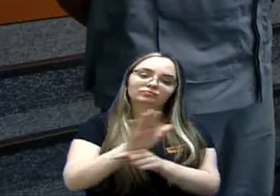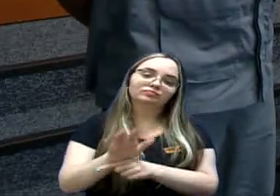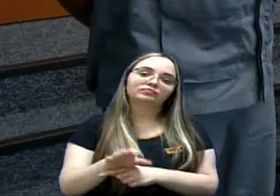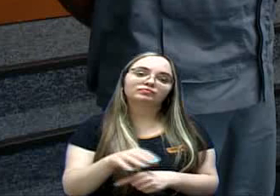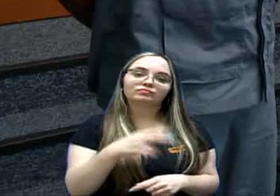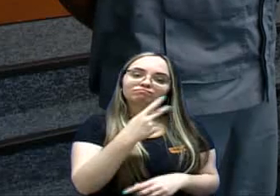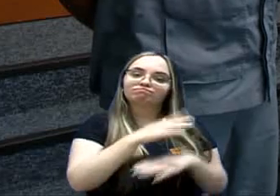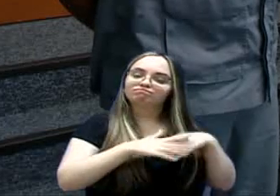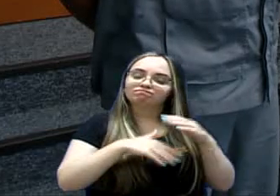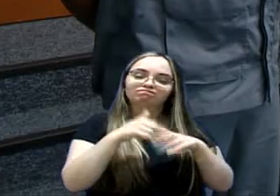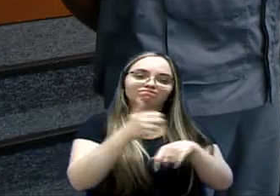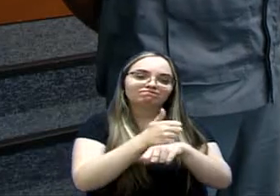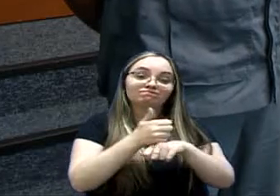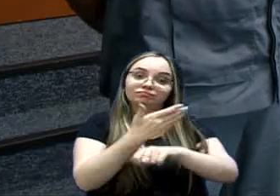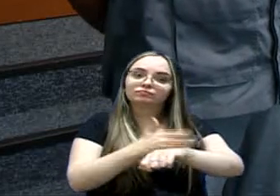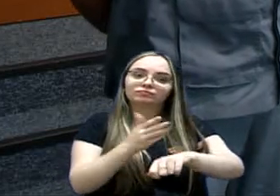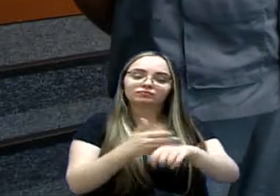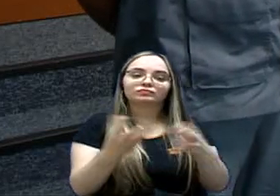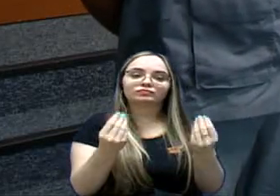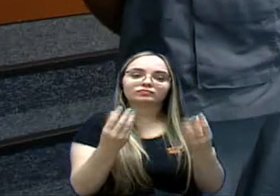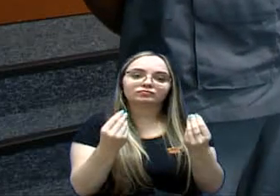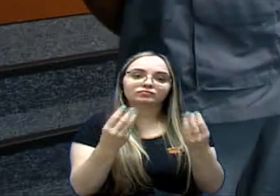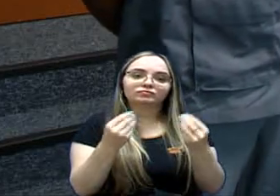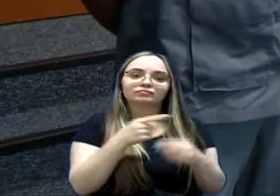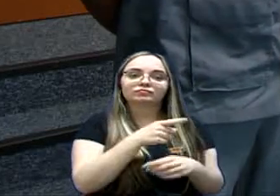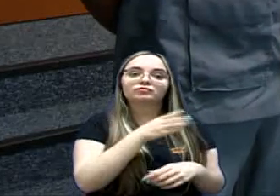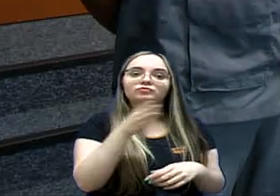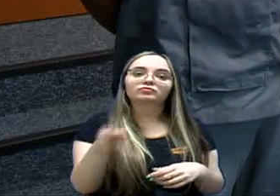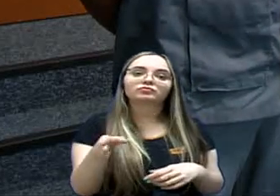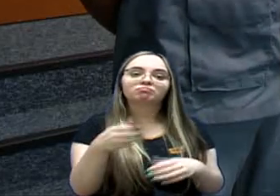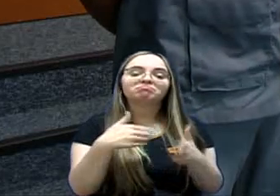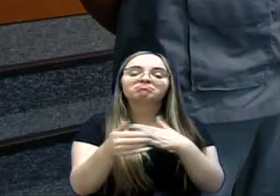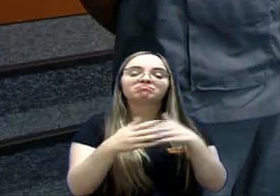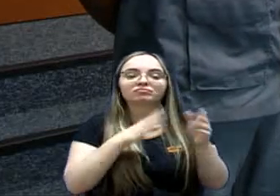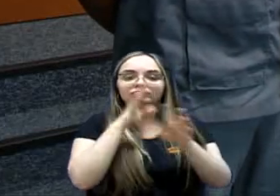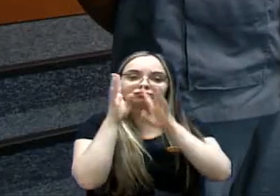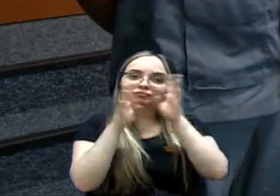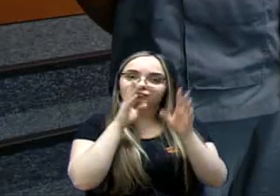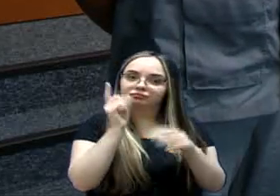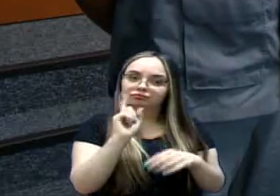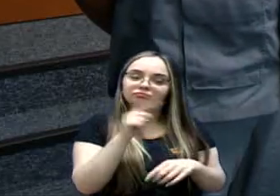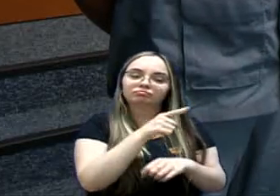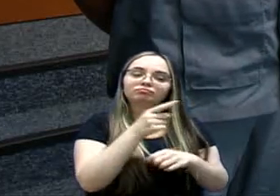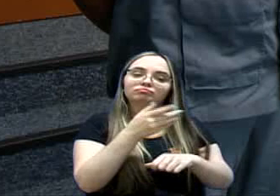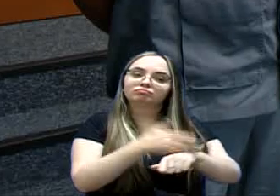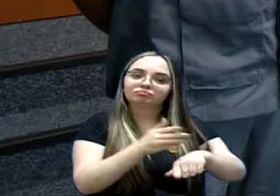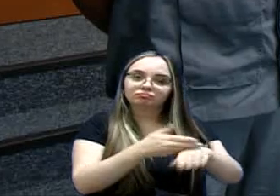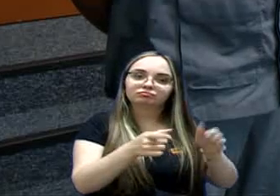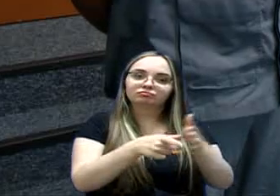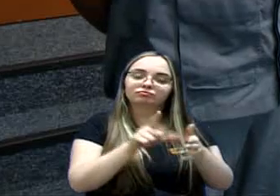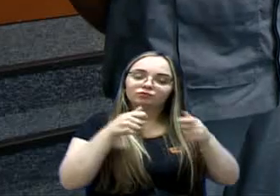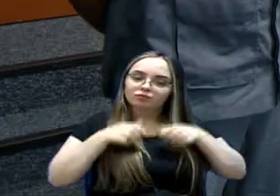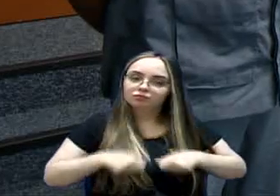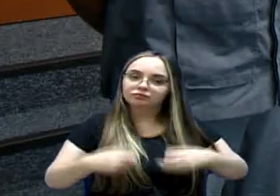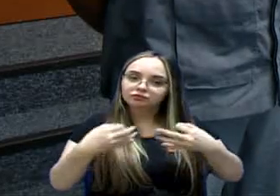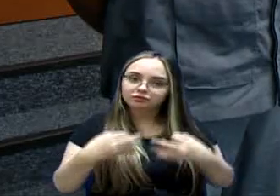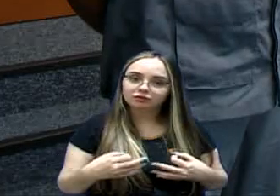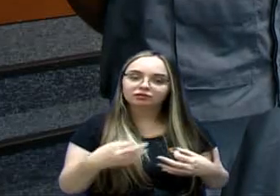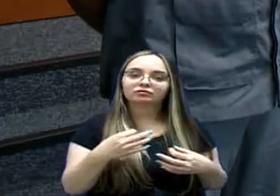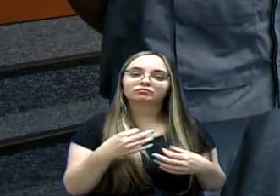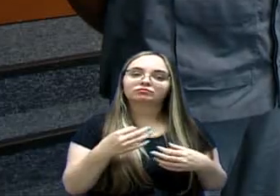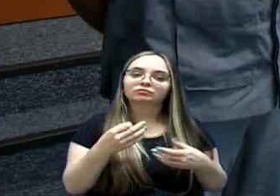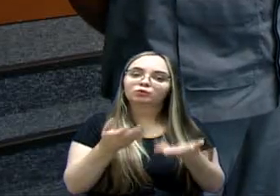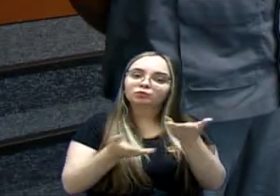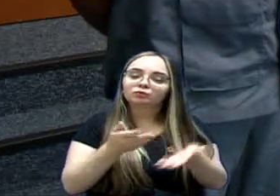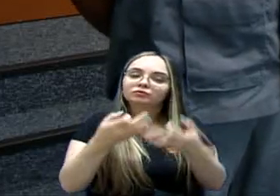muito profissionalismo, de muito treinamento. Vocês não entraram ali de qualquer forma. Vocês tiveram todo o equipamento, a vestimenta, o jeito de